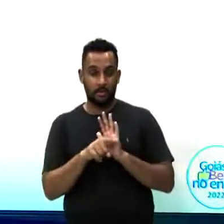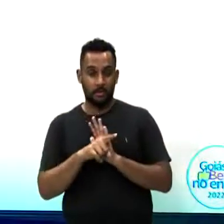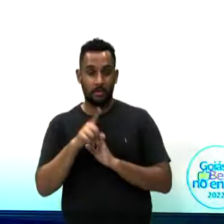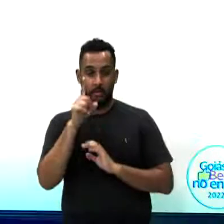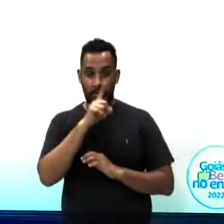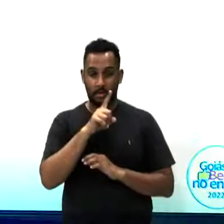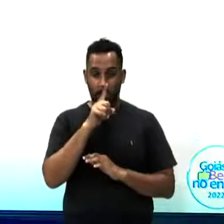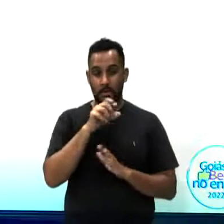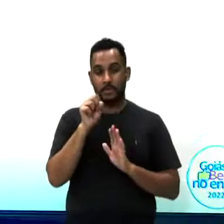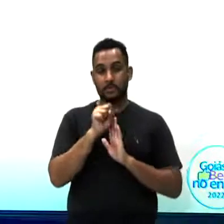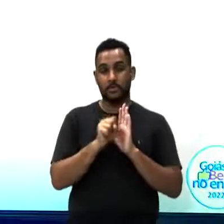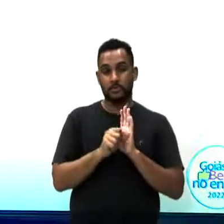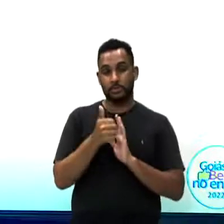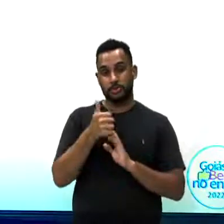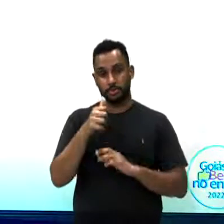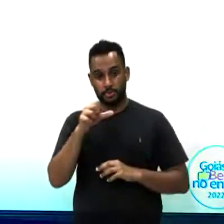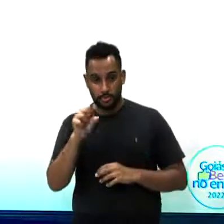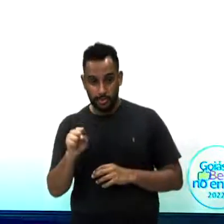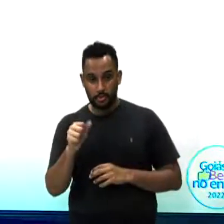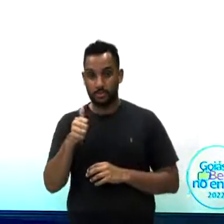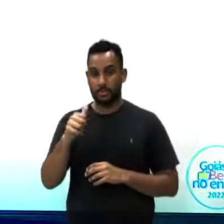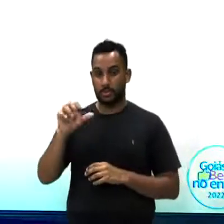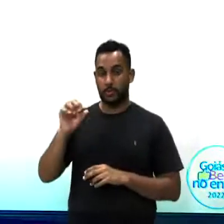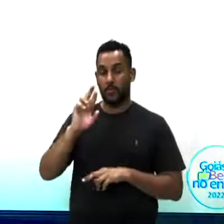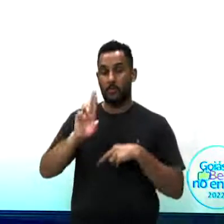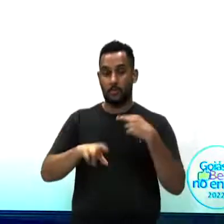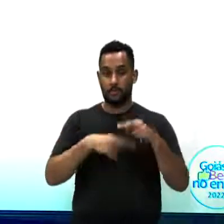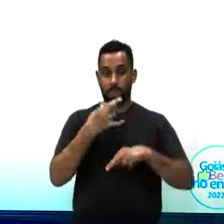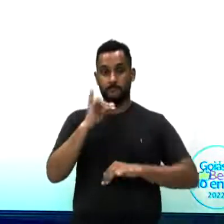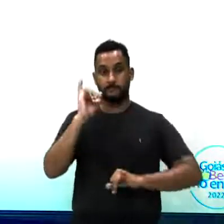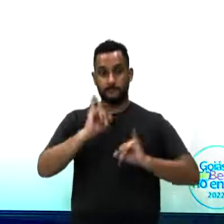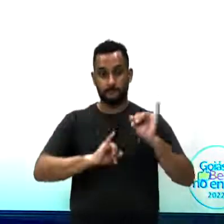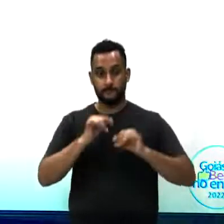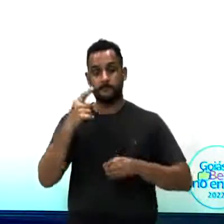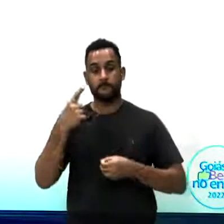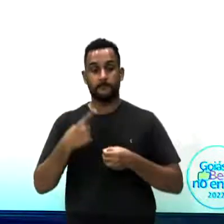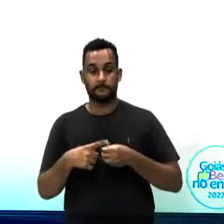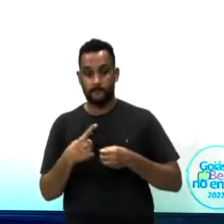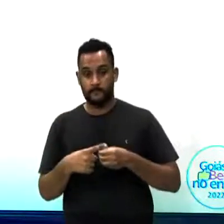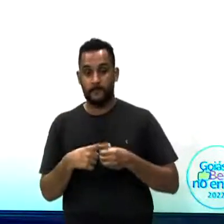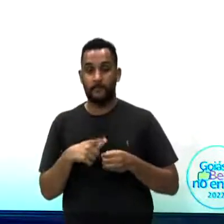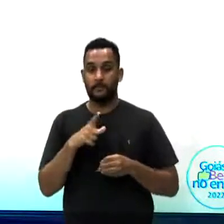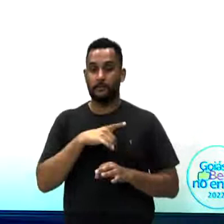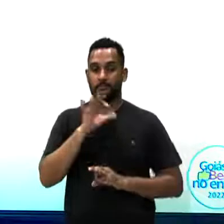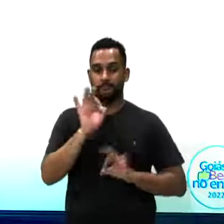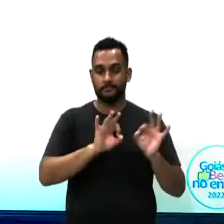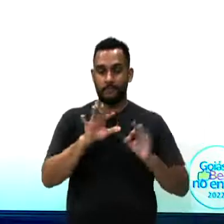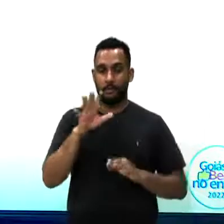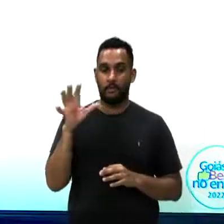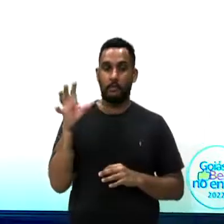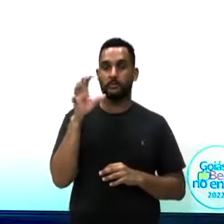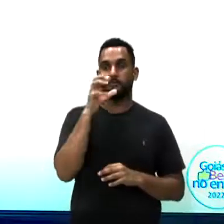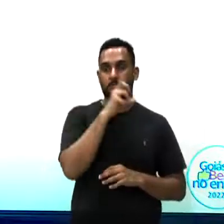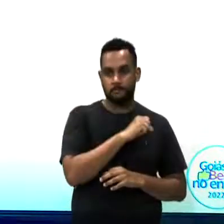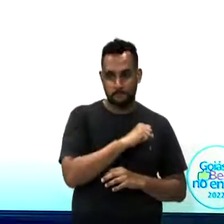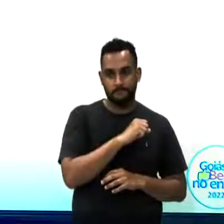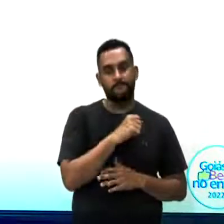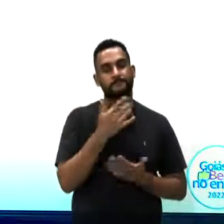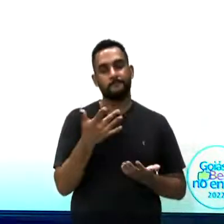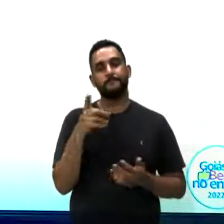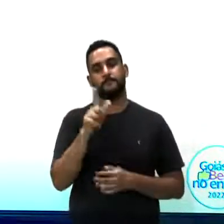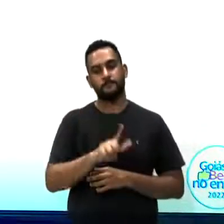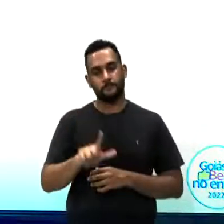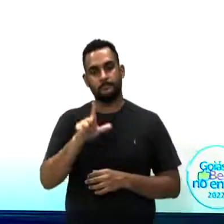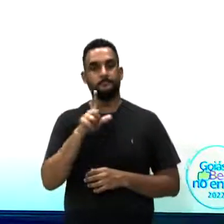século XVIII e século XIX, com a Revolução Industrial, essas cidades elas tiveram que se organizar rapidamente. E aí, é claro,